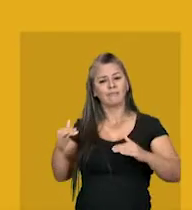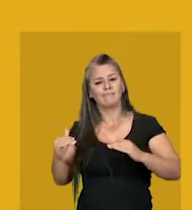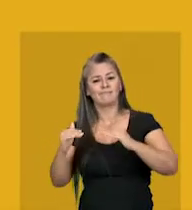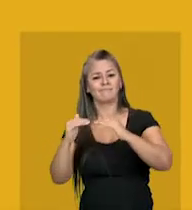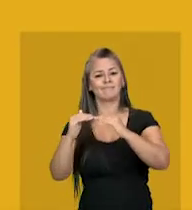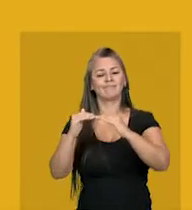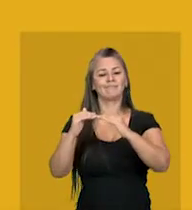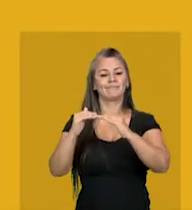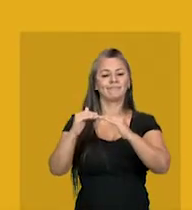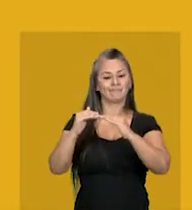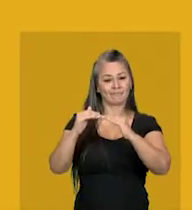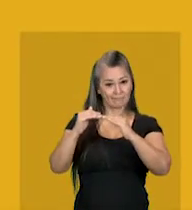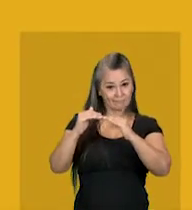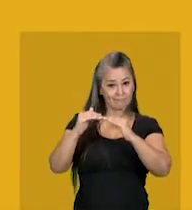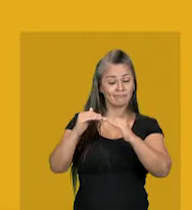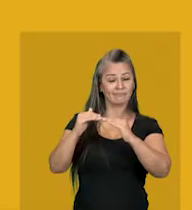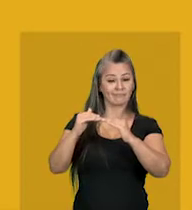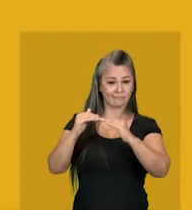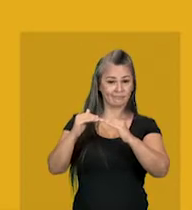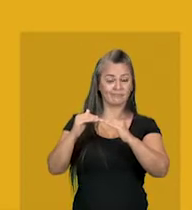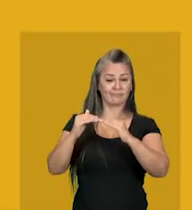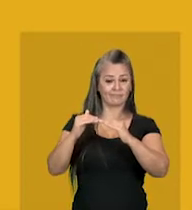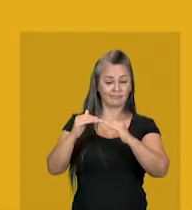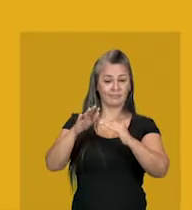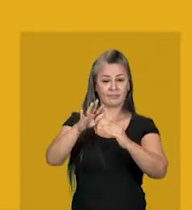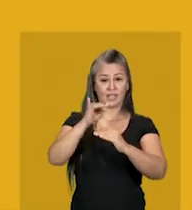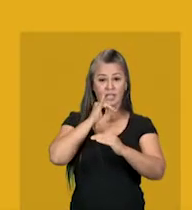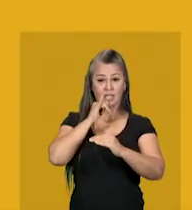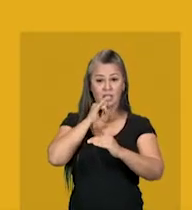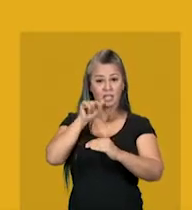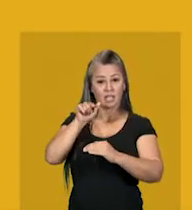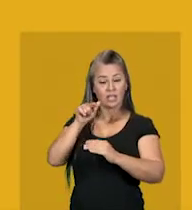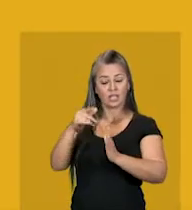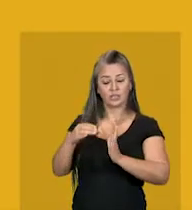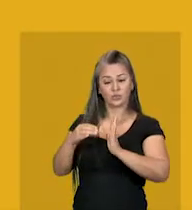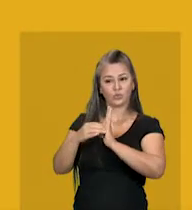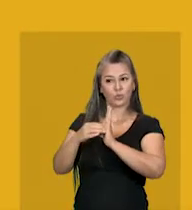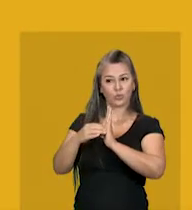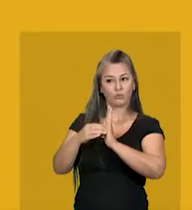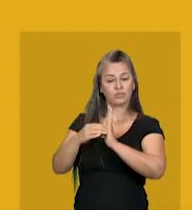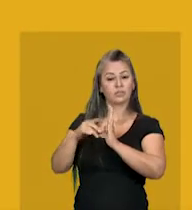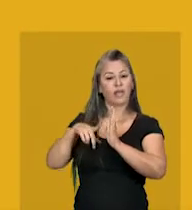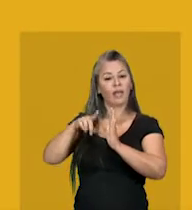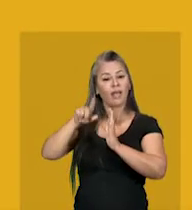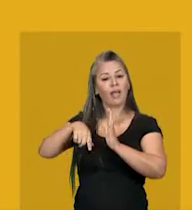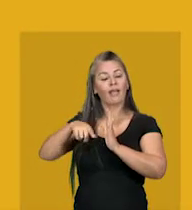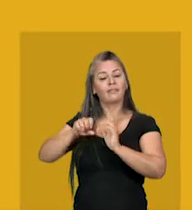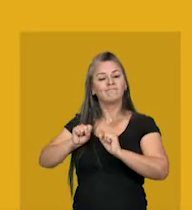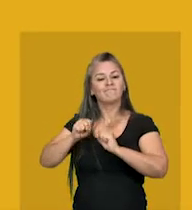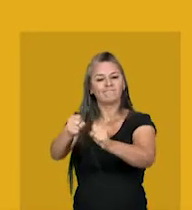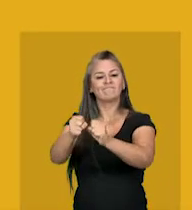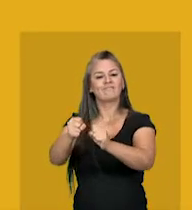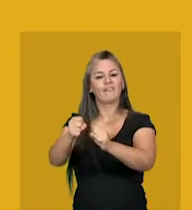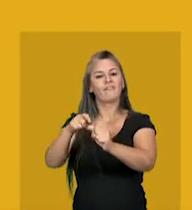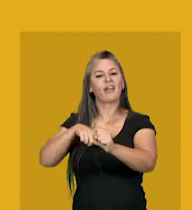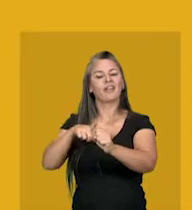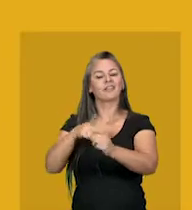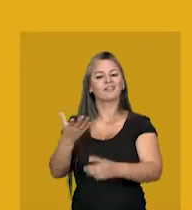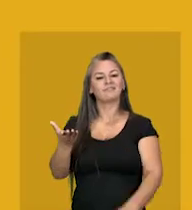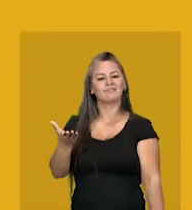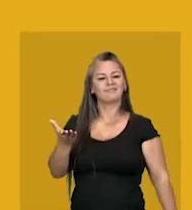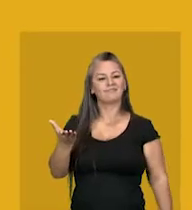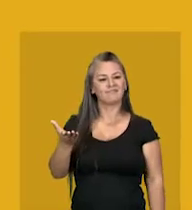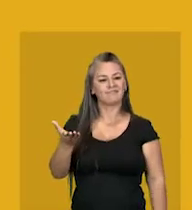os partidos com programas social-democratas são partidos que defendem essas ideias.